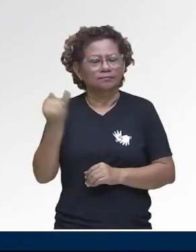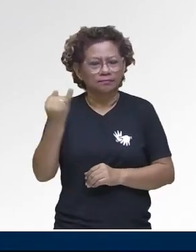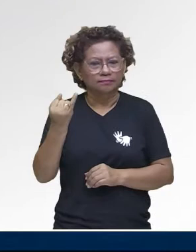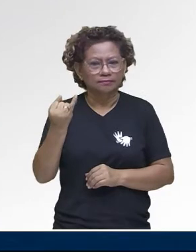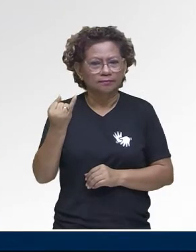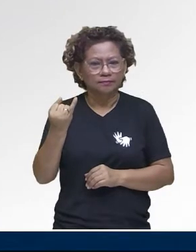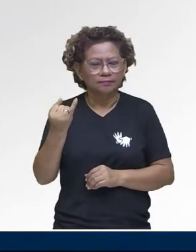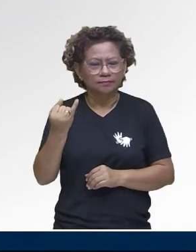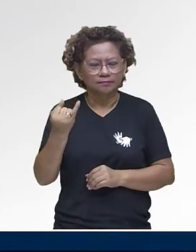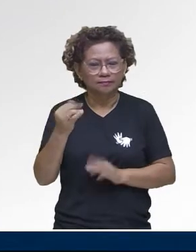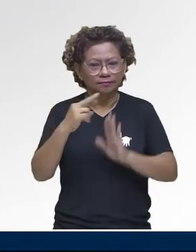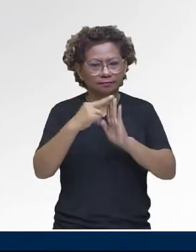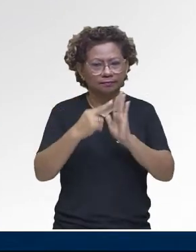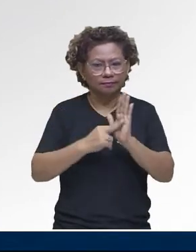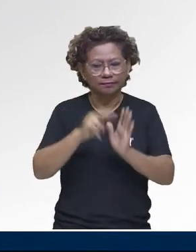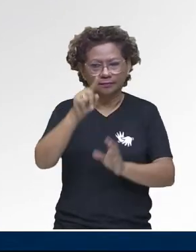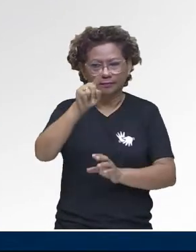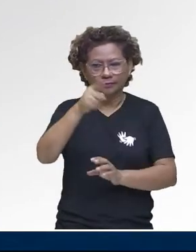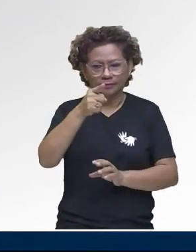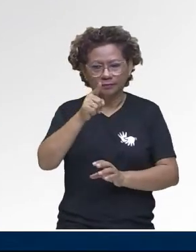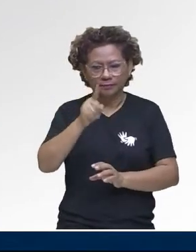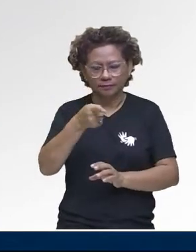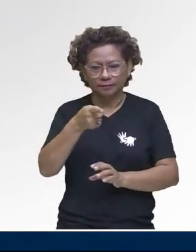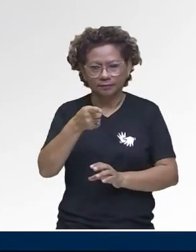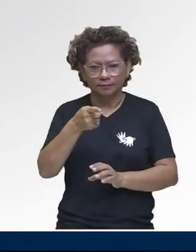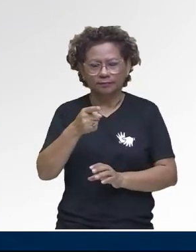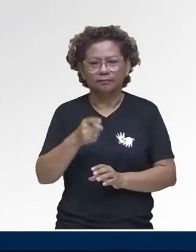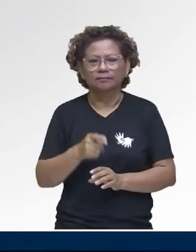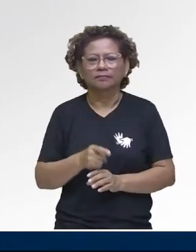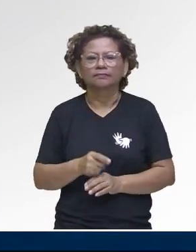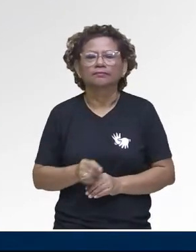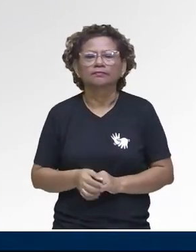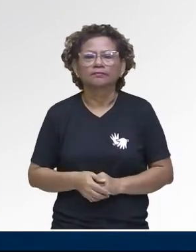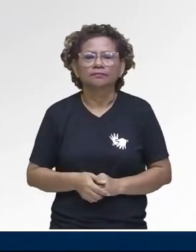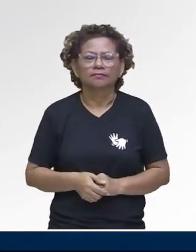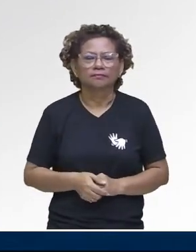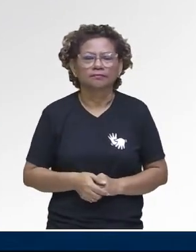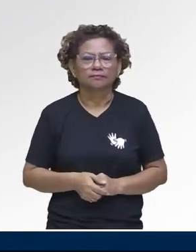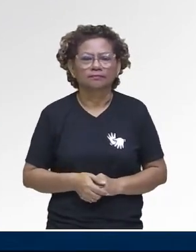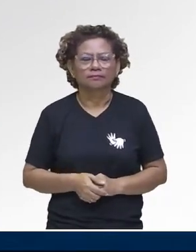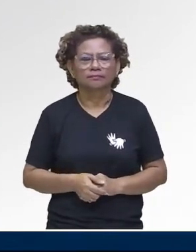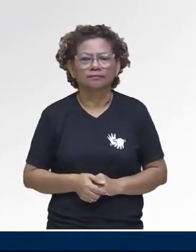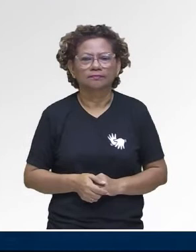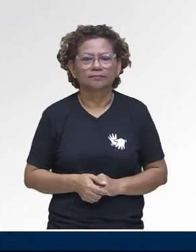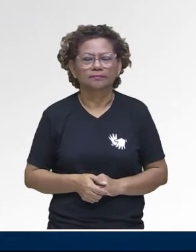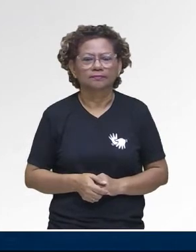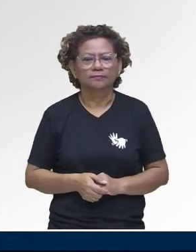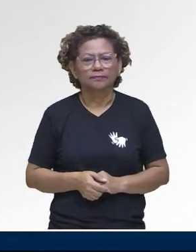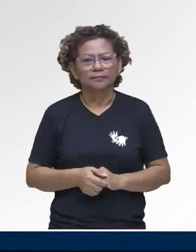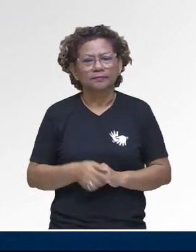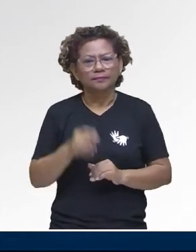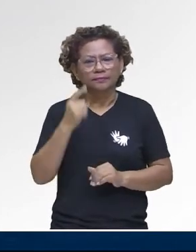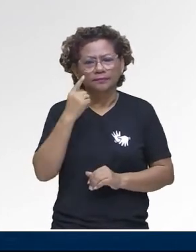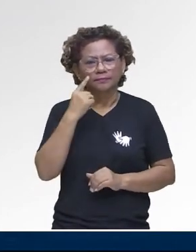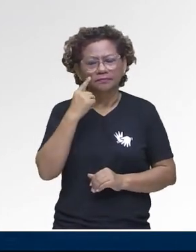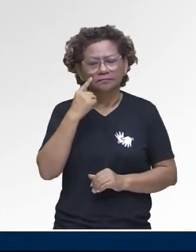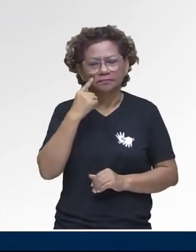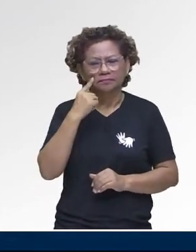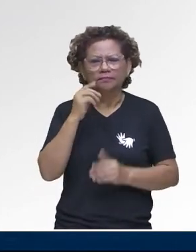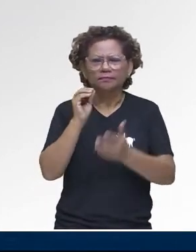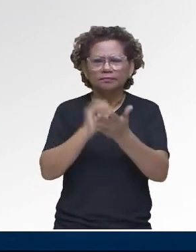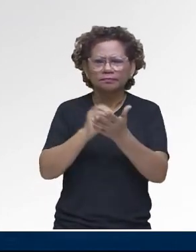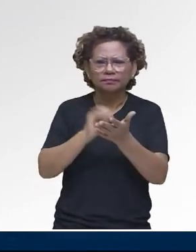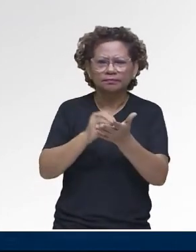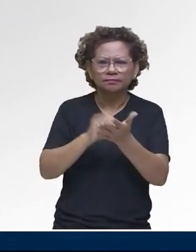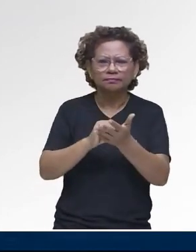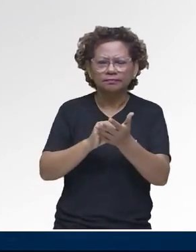os valores numéricos, sempre posicionados no sentido da vírgula, não vai mudar de lugar. Para completar as casas decimais, a gente vai colocar